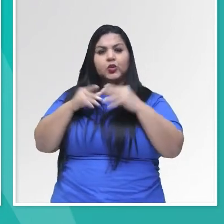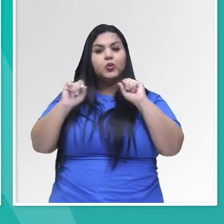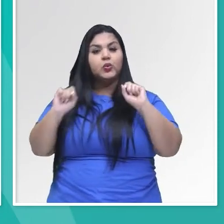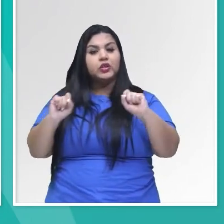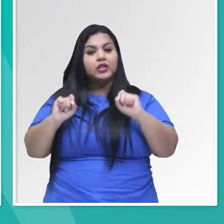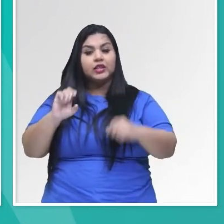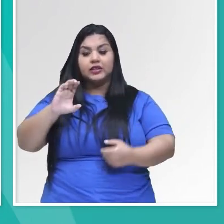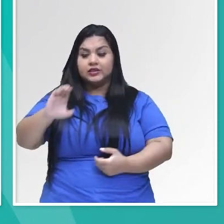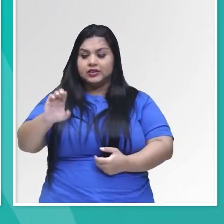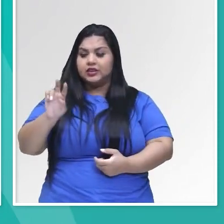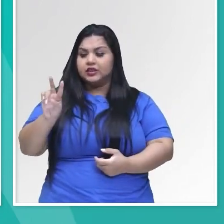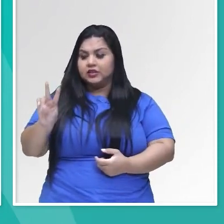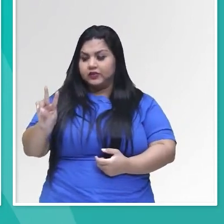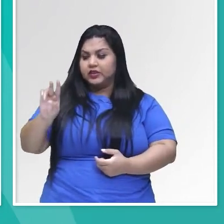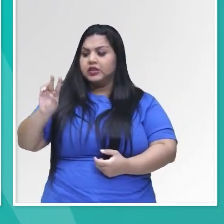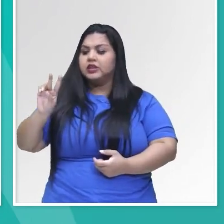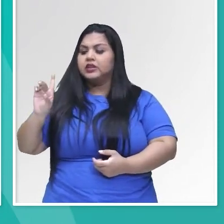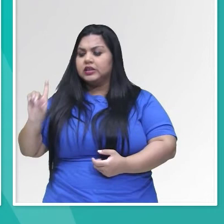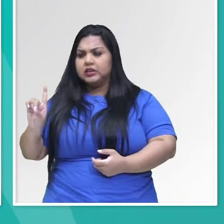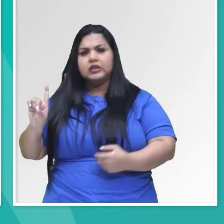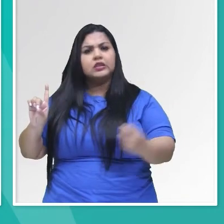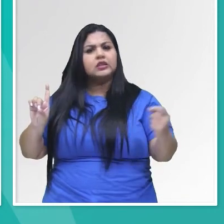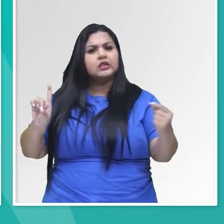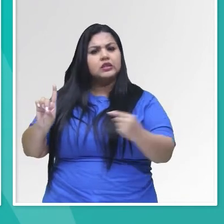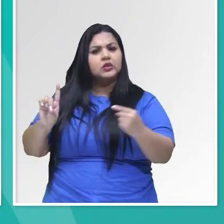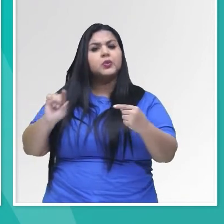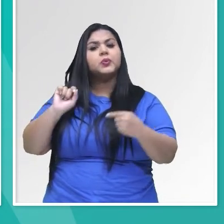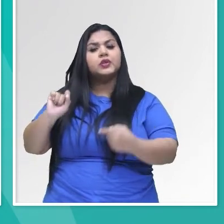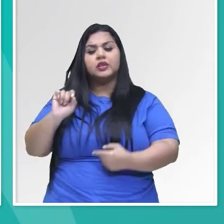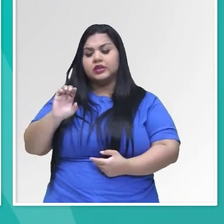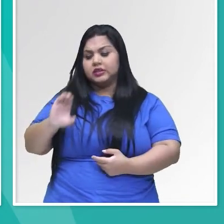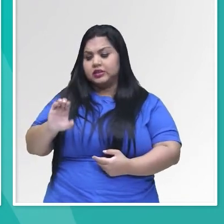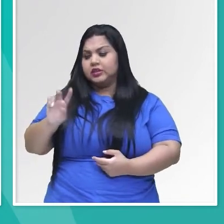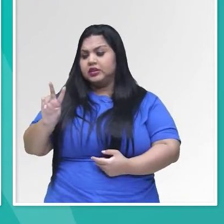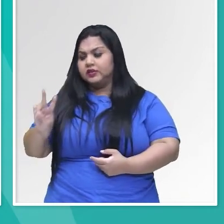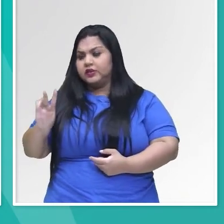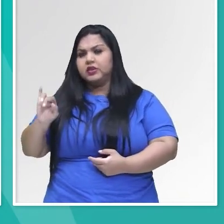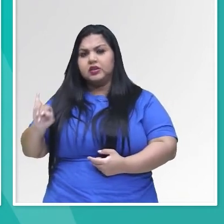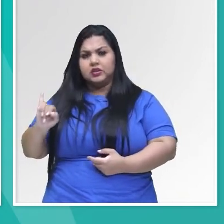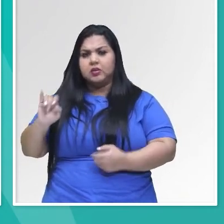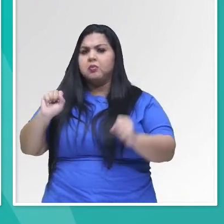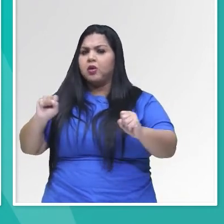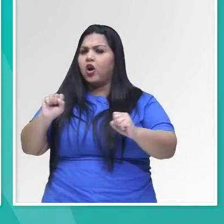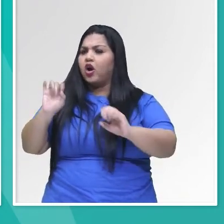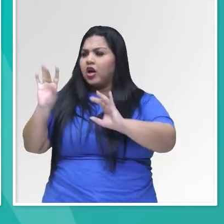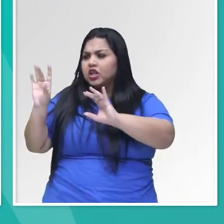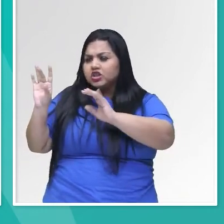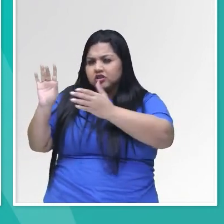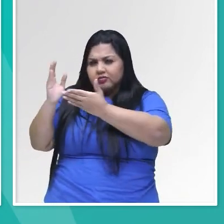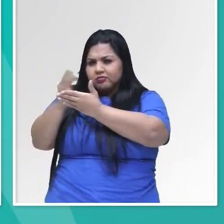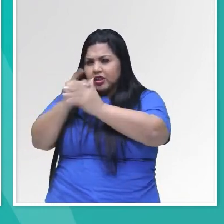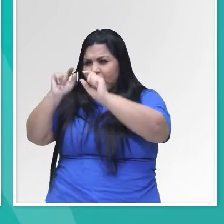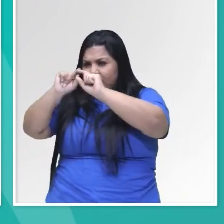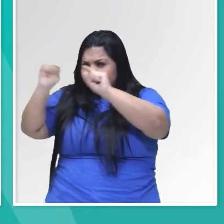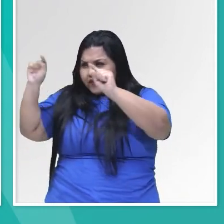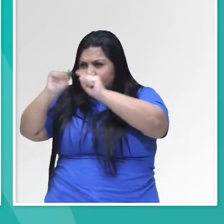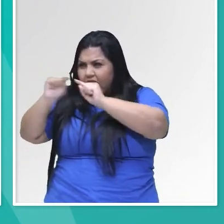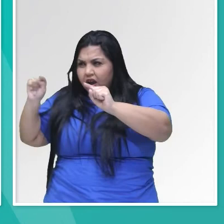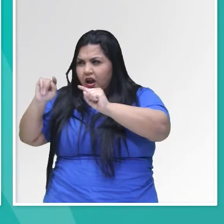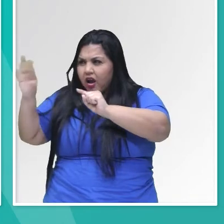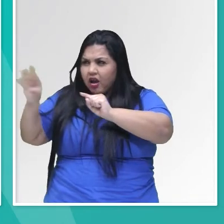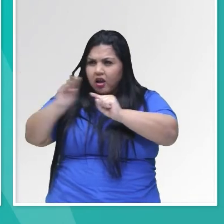CVD? E o que é CVI, professor? Pode colar aí embaixo, tem a cola aí embaixo. Pode observar.